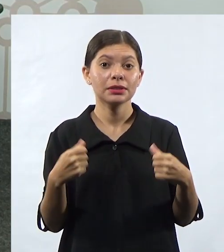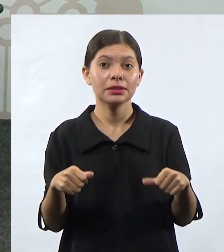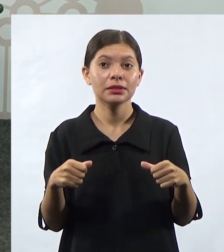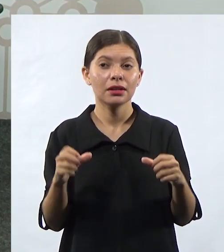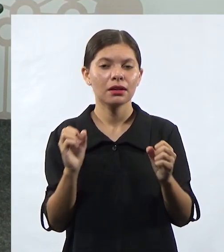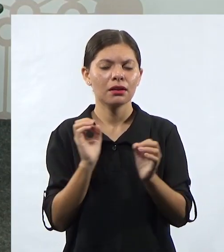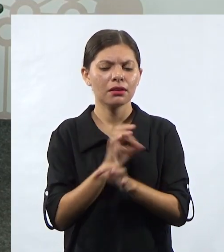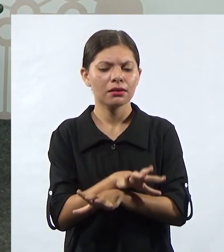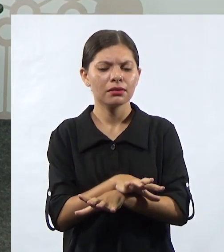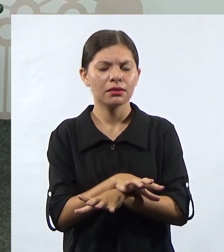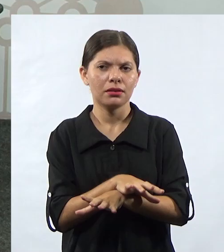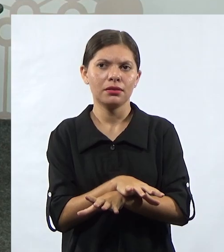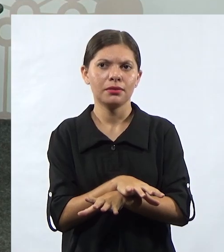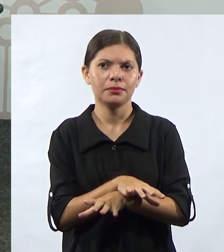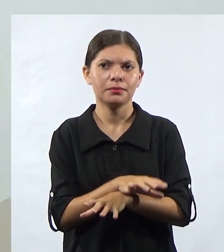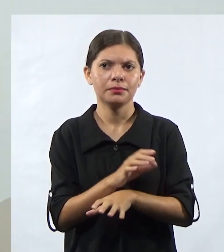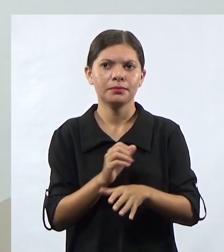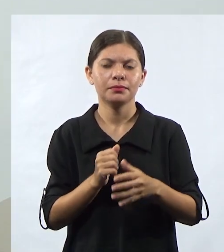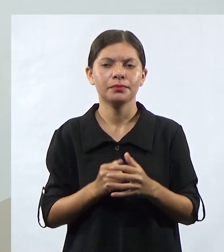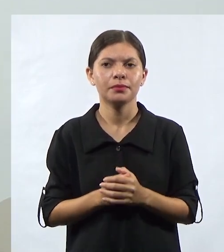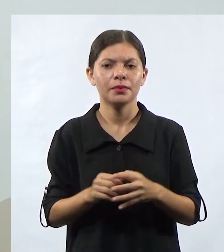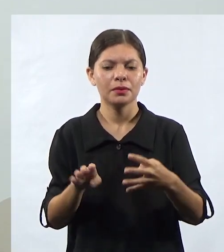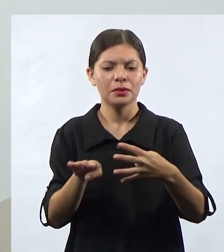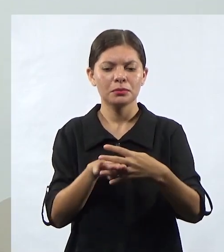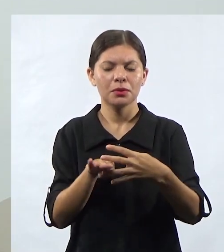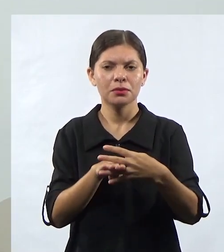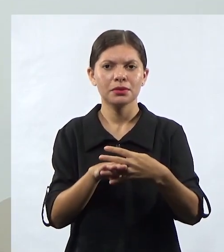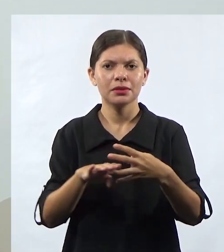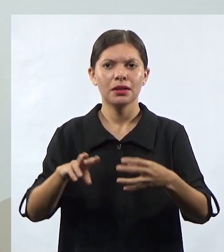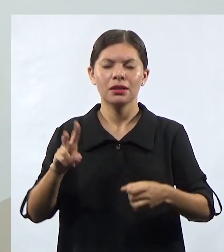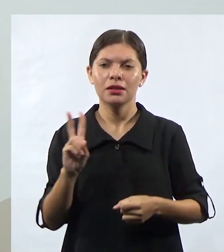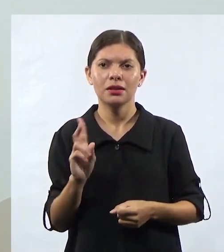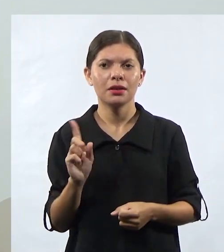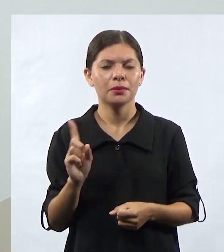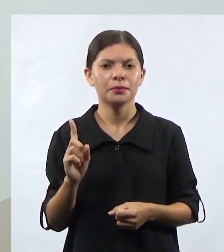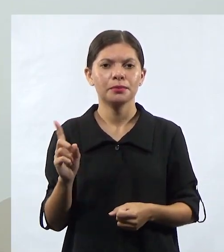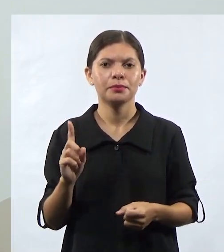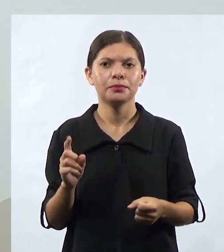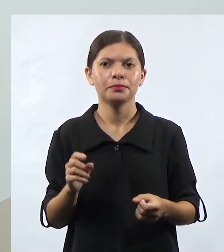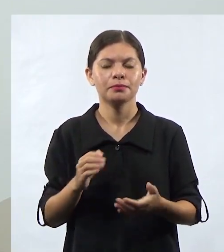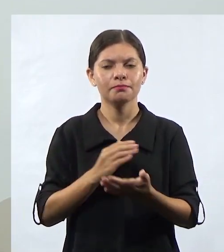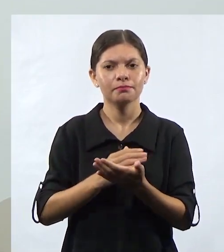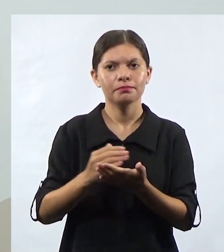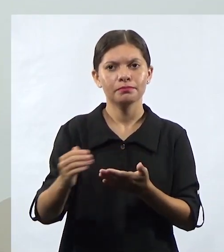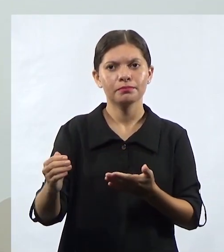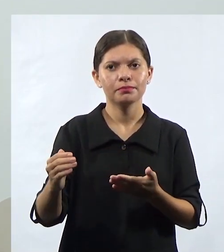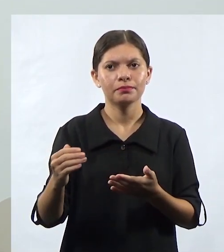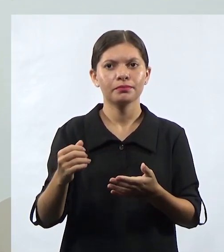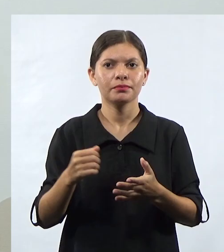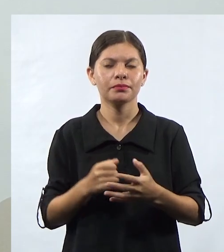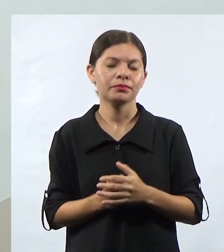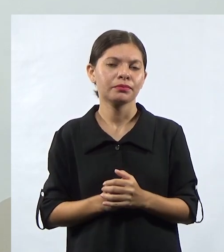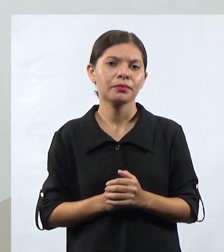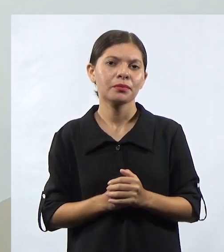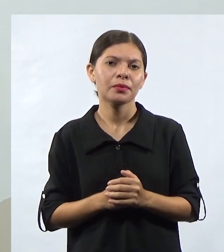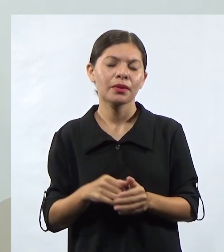cedo, mas não pausa o encontro para dar continuidade. Por exemplo, vamos fazer um